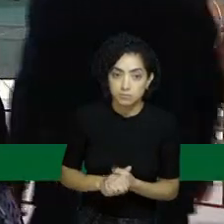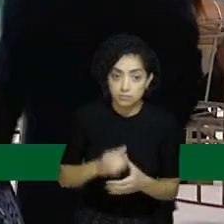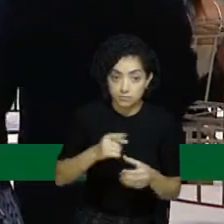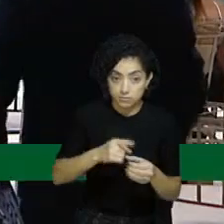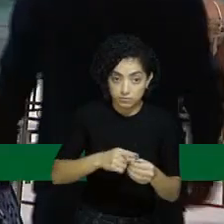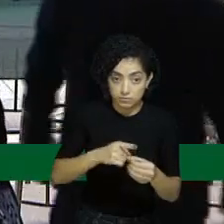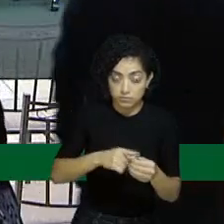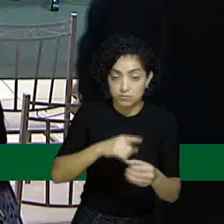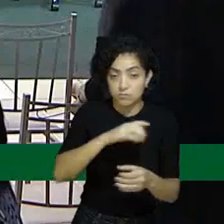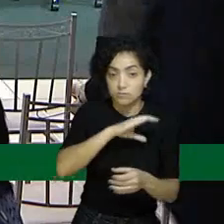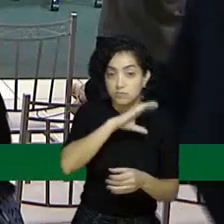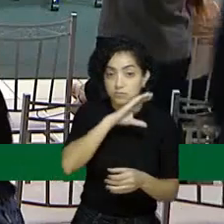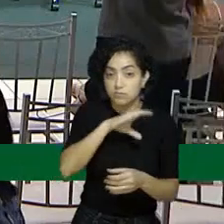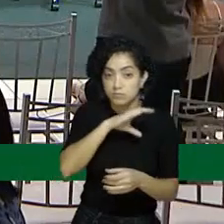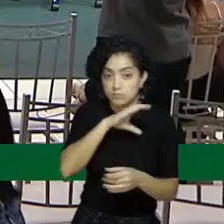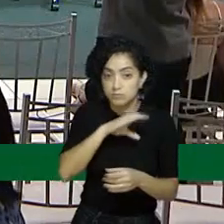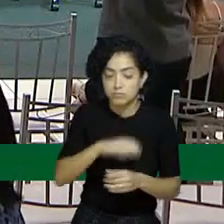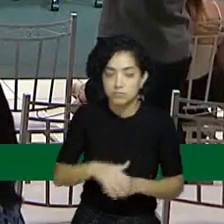Concórdia.